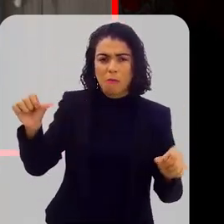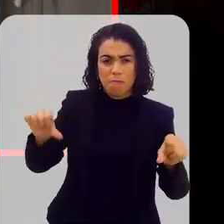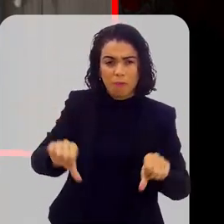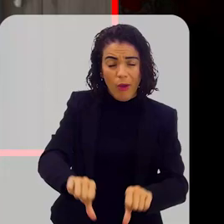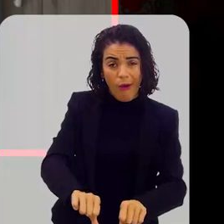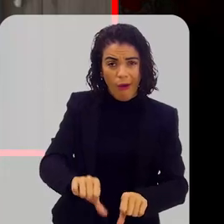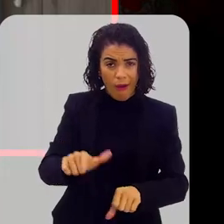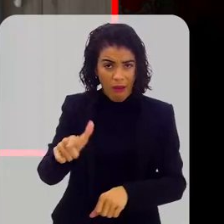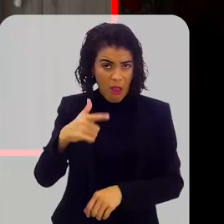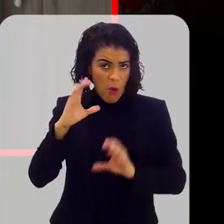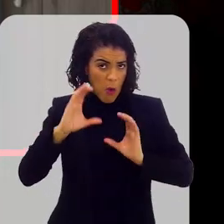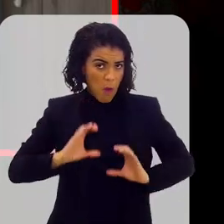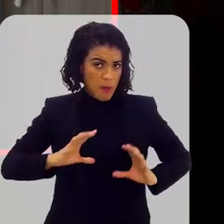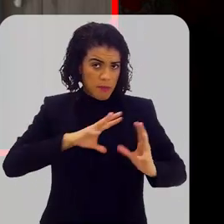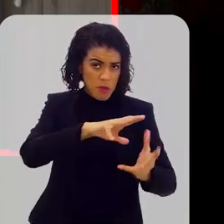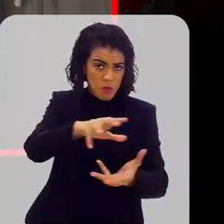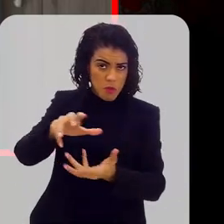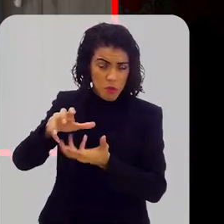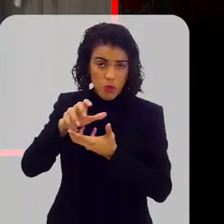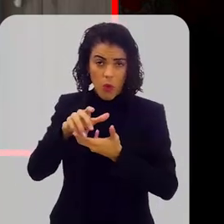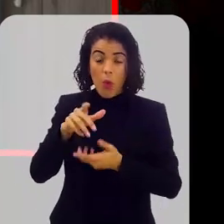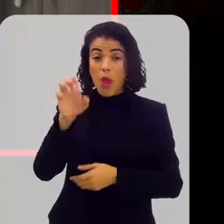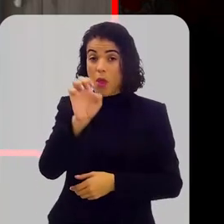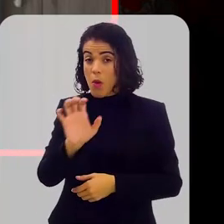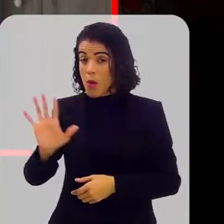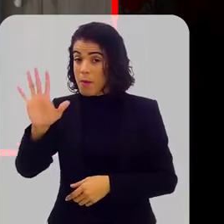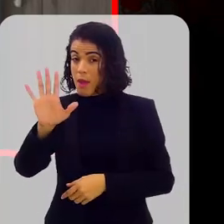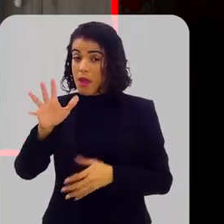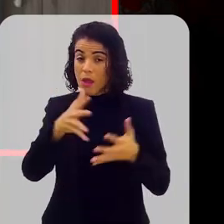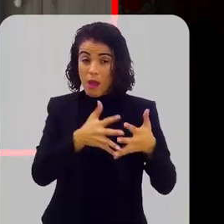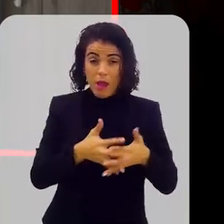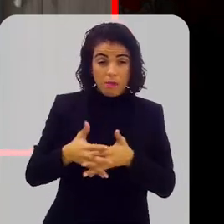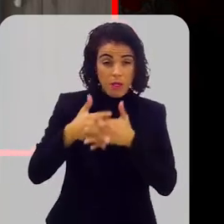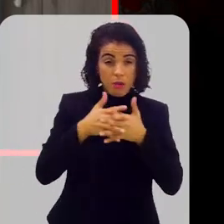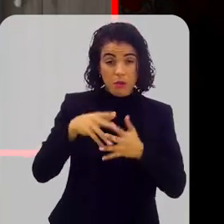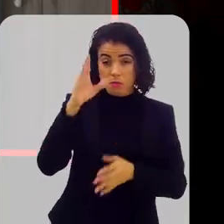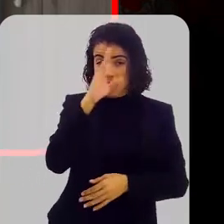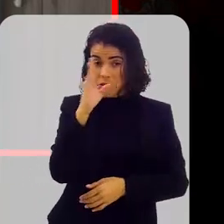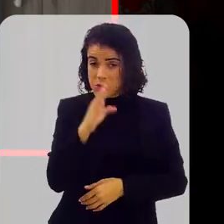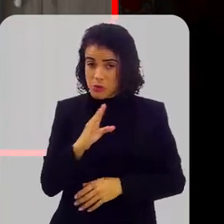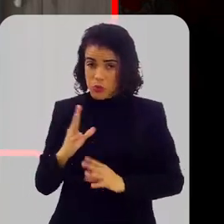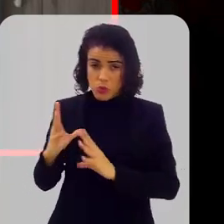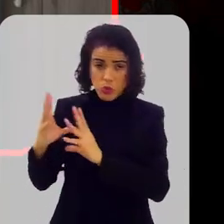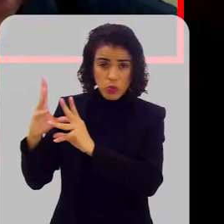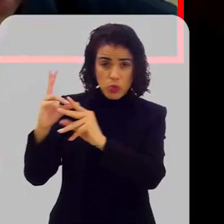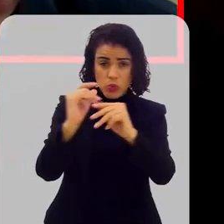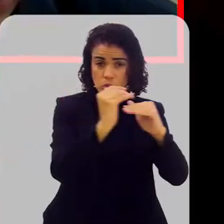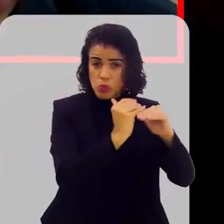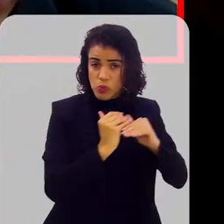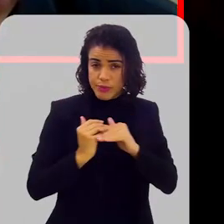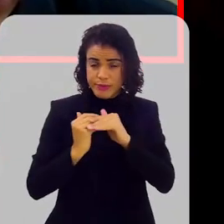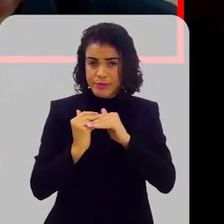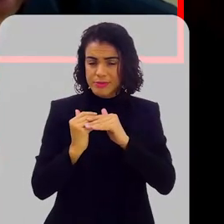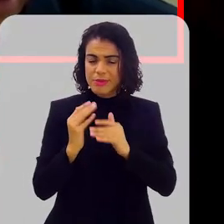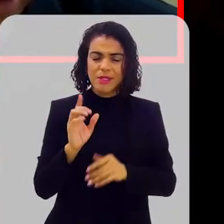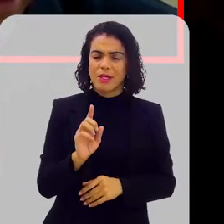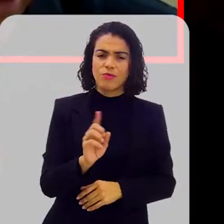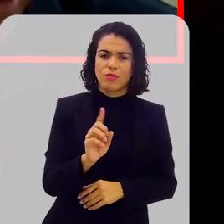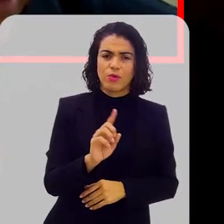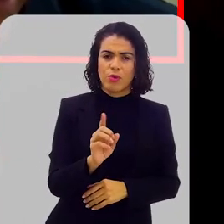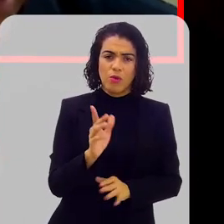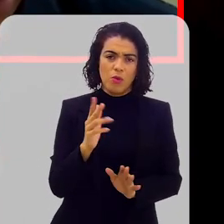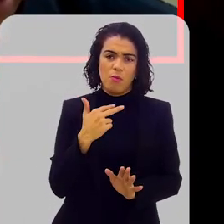comendo pior? O senhor acha que isso é uma tendência, é um Acho que comportamento mundial? Quer dizer, os europeus, os americanos, os brasileiros, todos ao mesmo